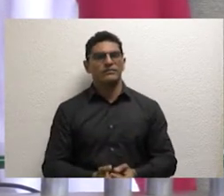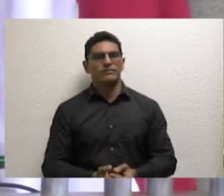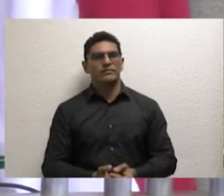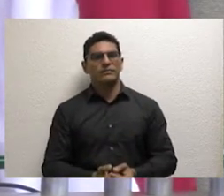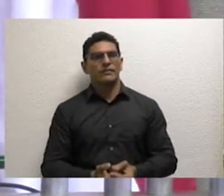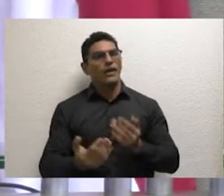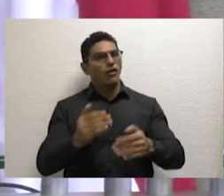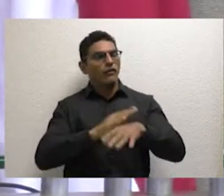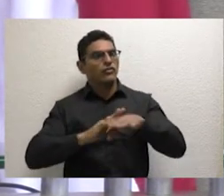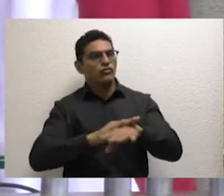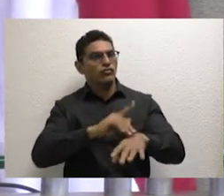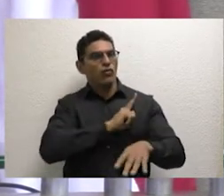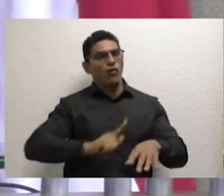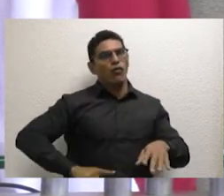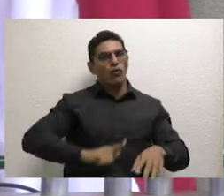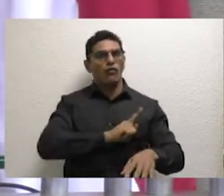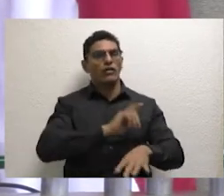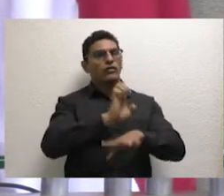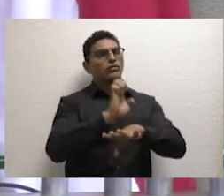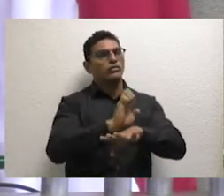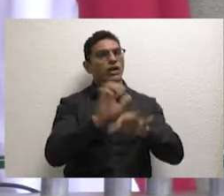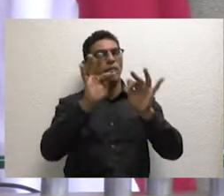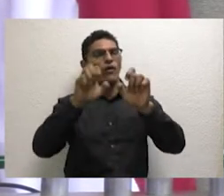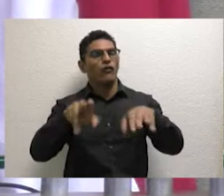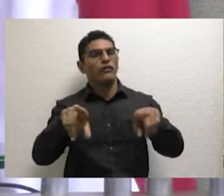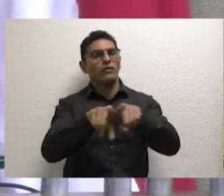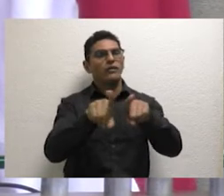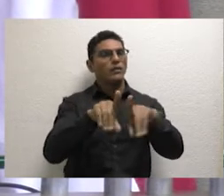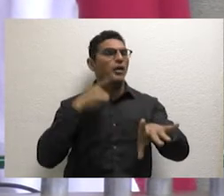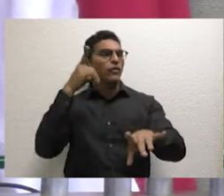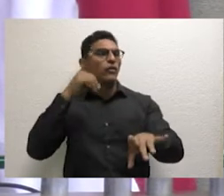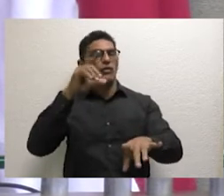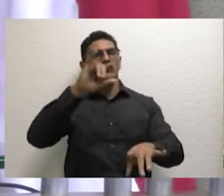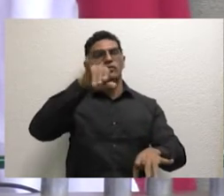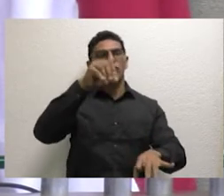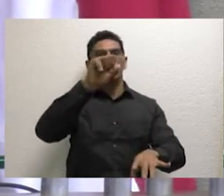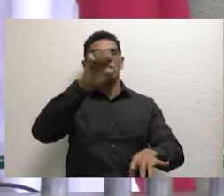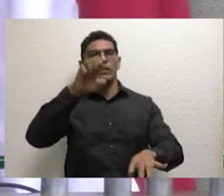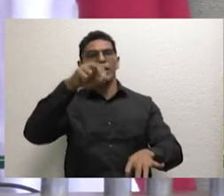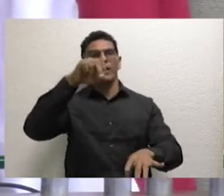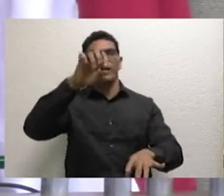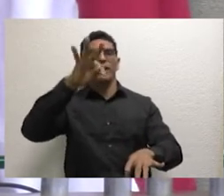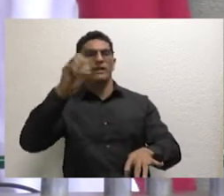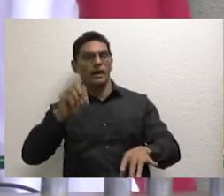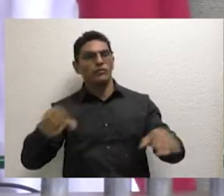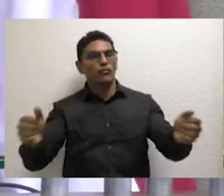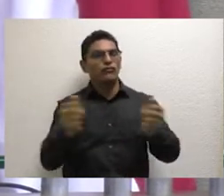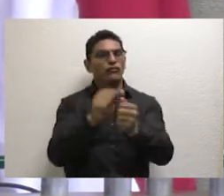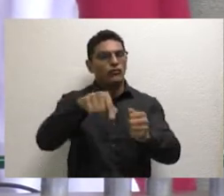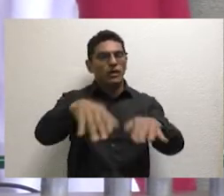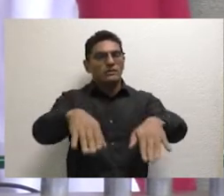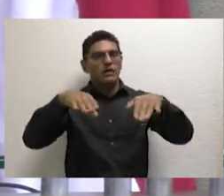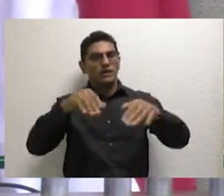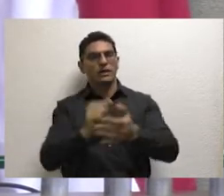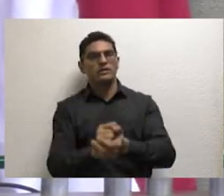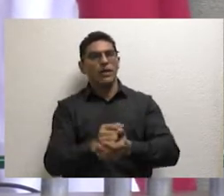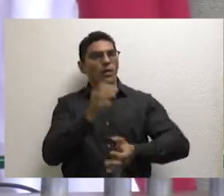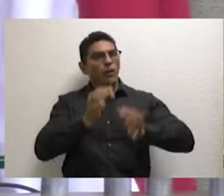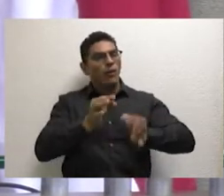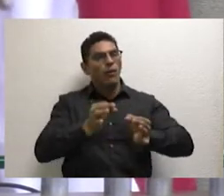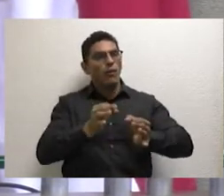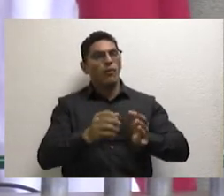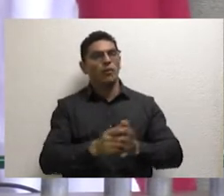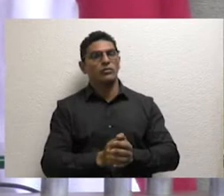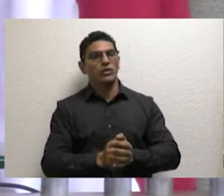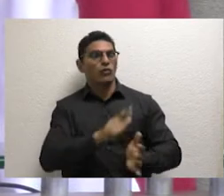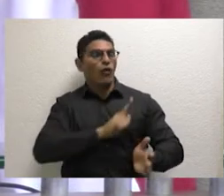conversa com o governo do estado e para finalizar deputado Josué Neto quando chegar aqui nesta casa o projeto do governador